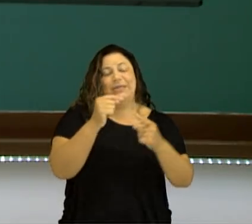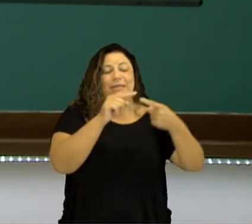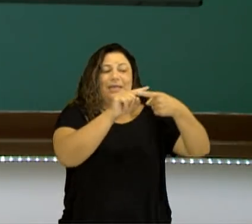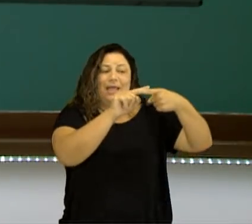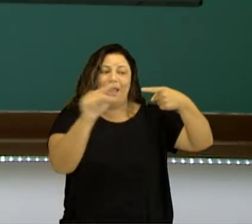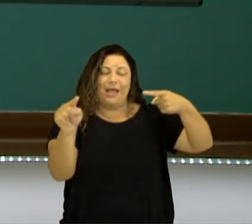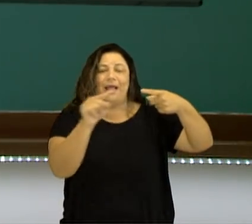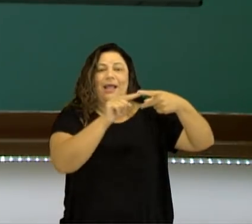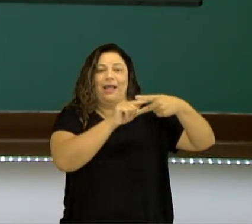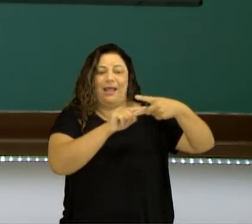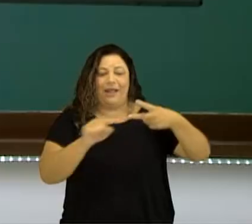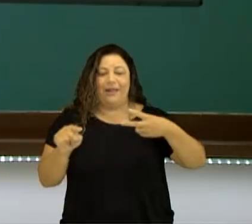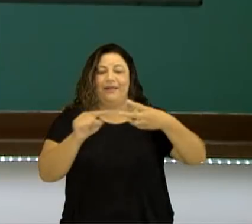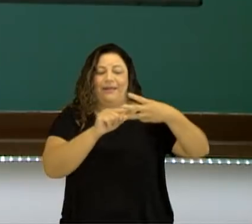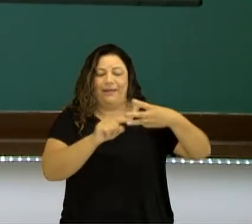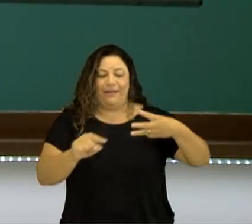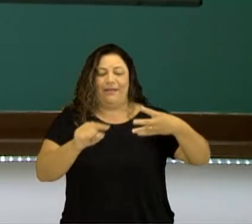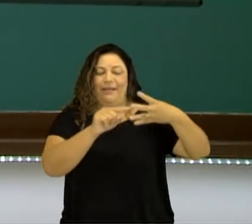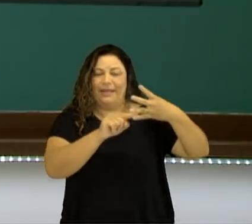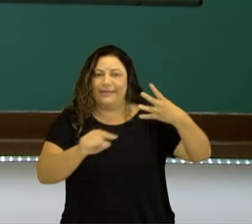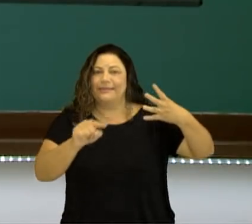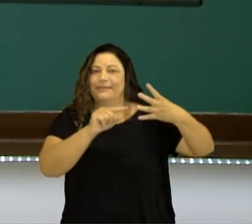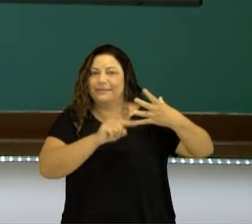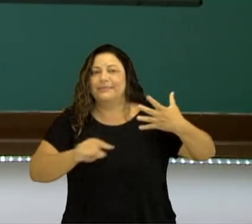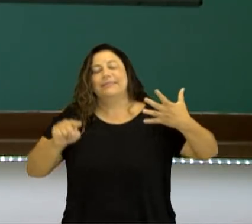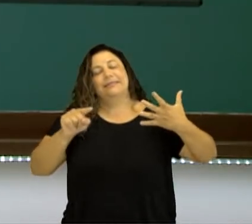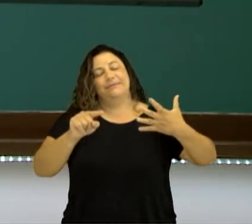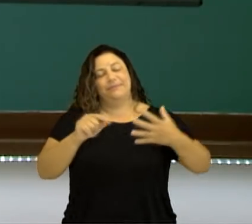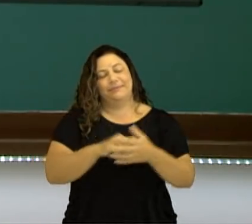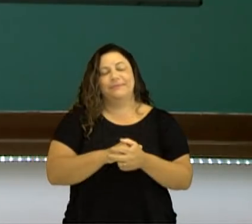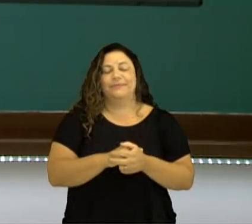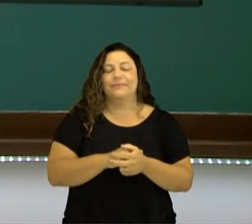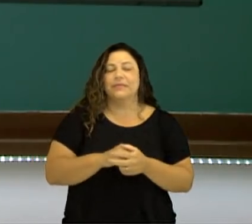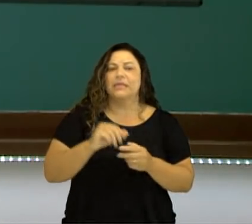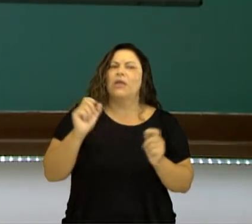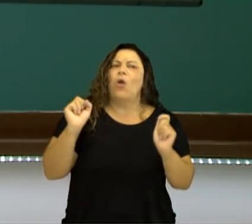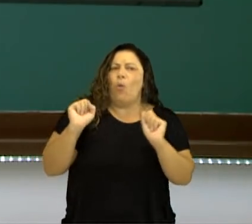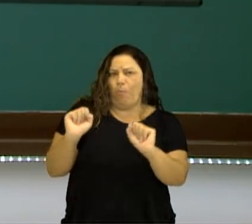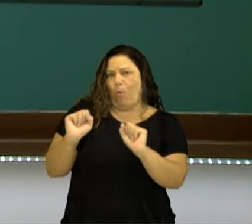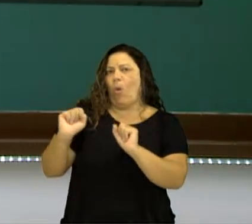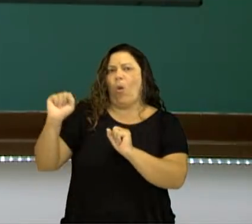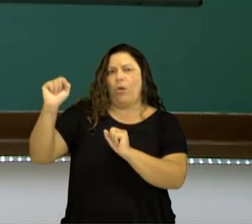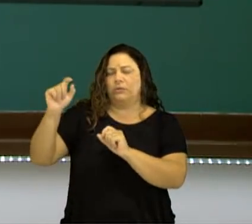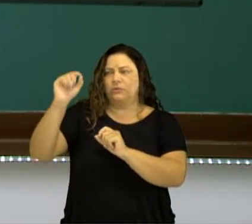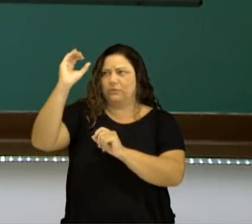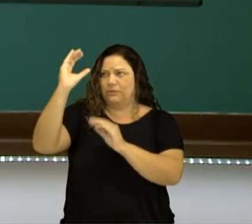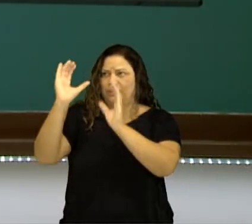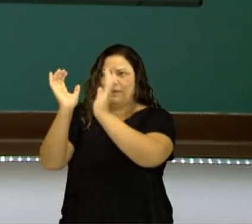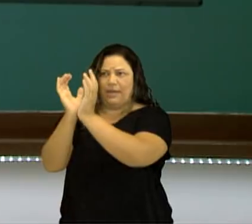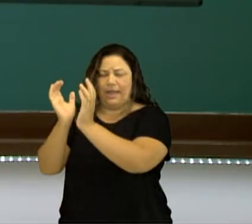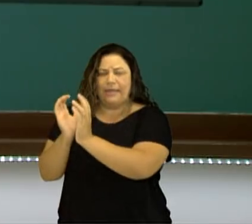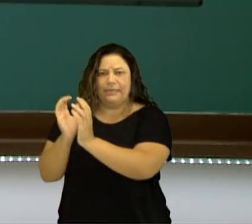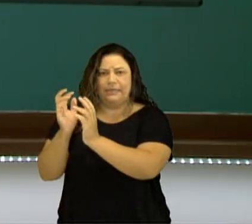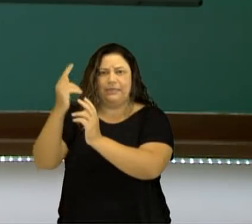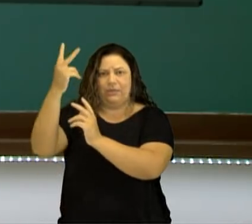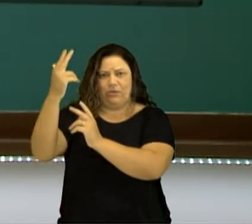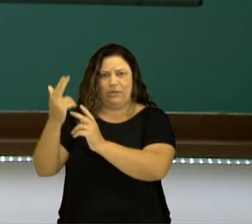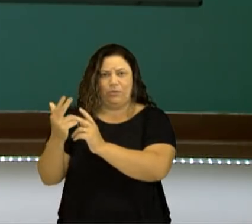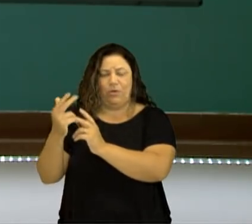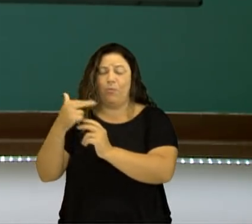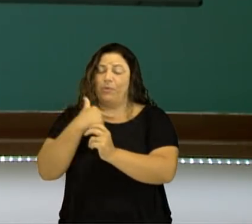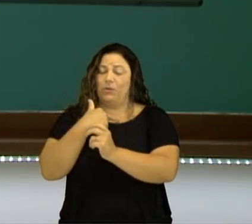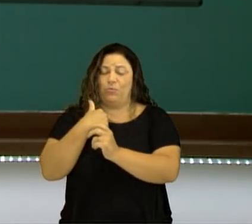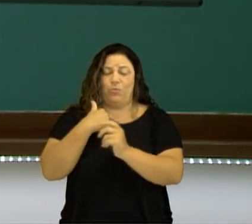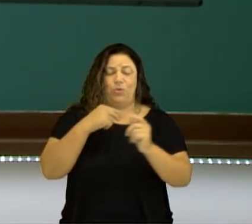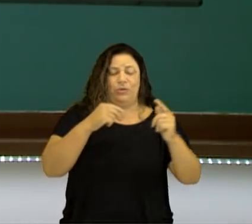uma flechinha saindo e chegando num único lugar, tá? Ela pode chegar no mesmo, mas ela não pode sair do mesmo,